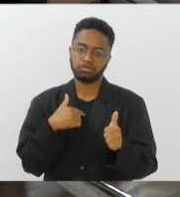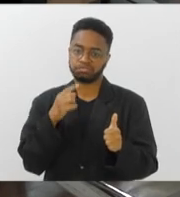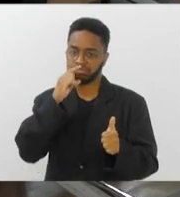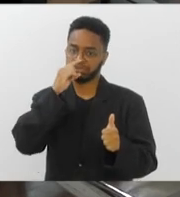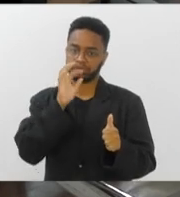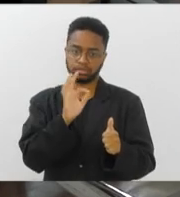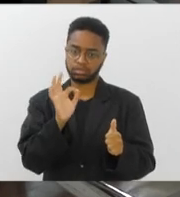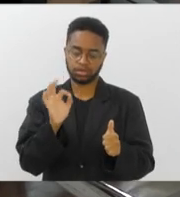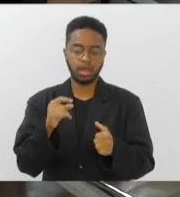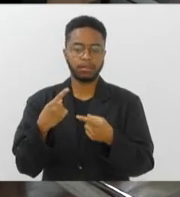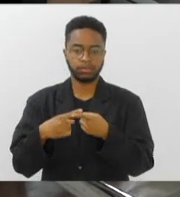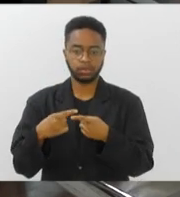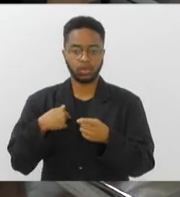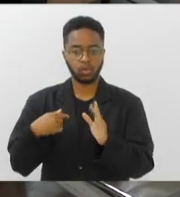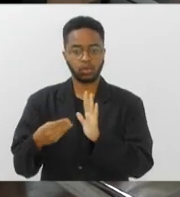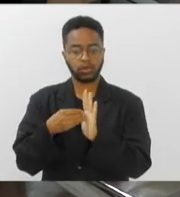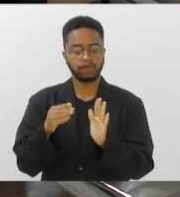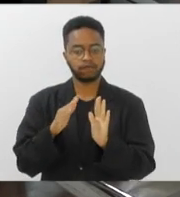o voto pela prejudicabilidade.